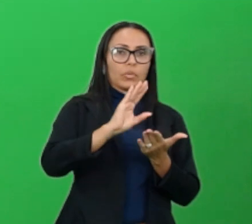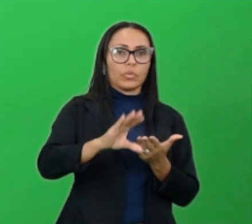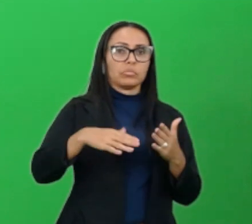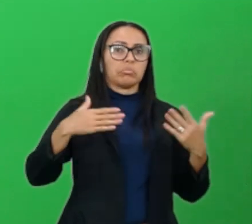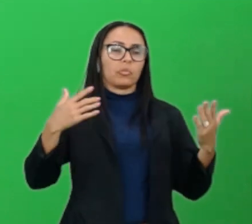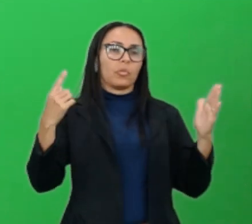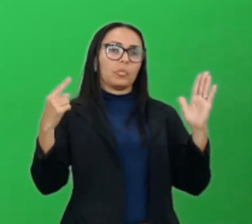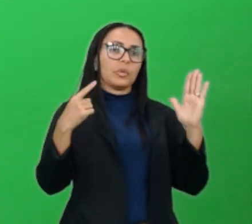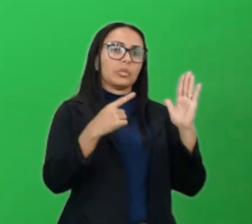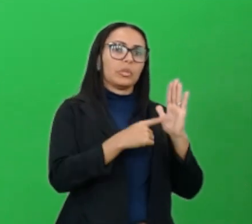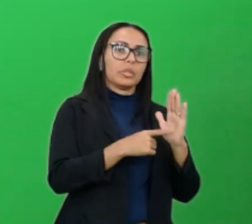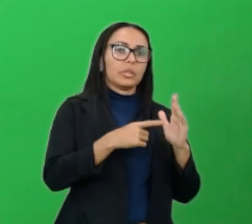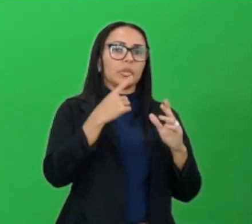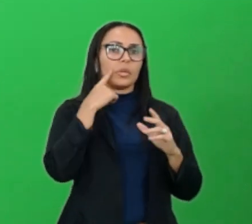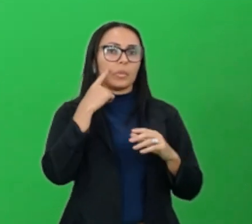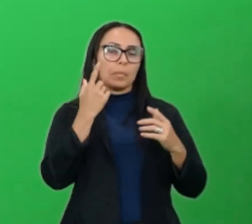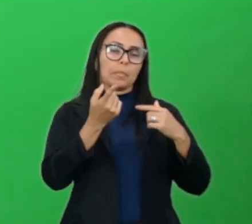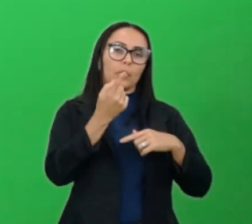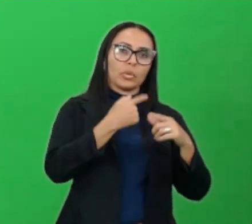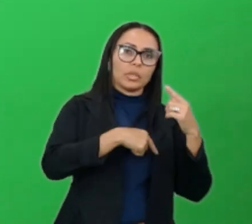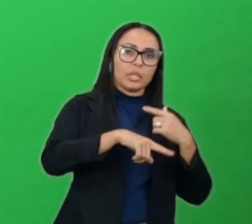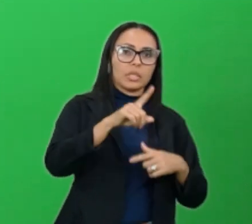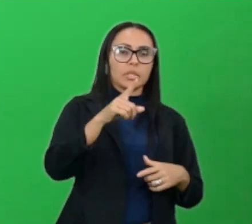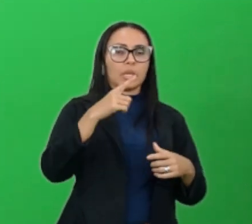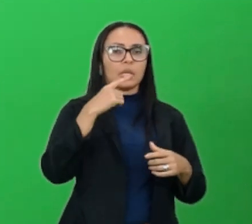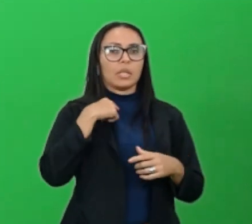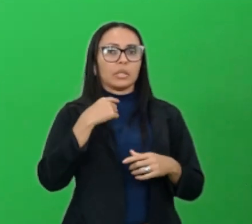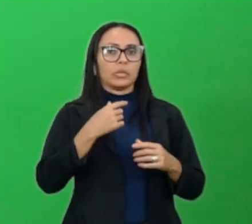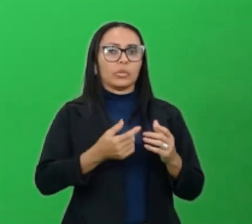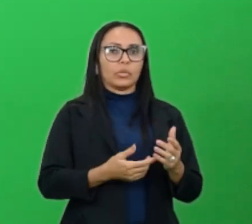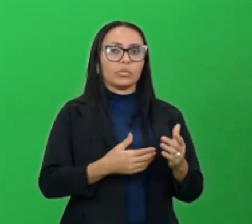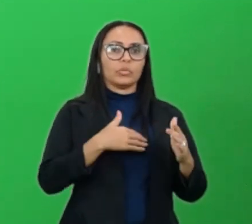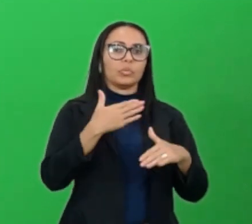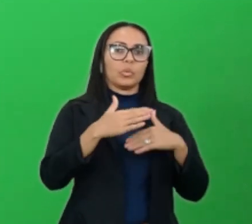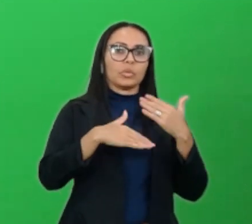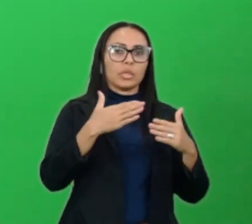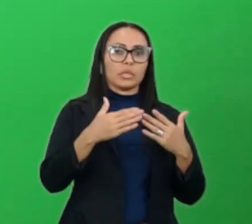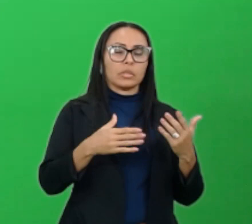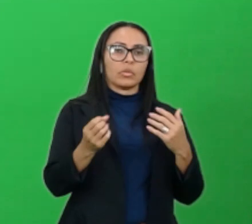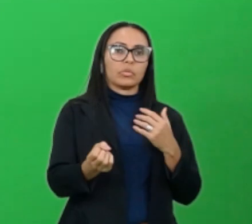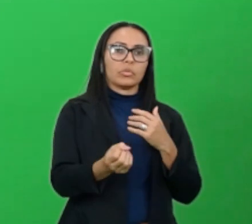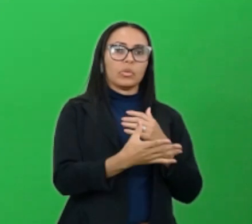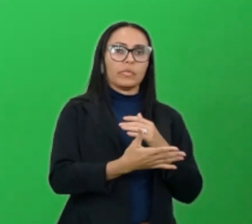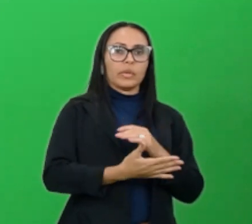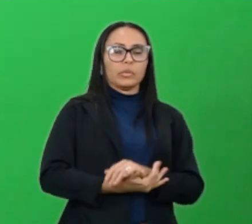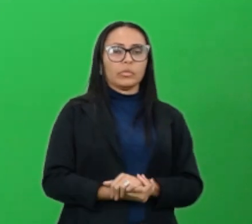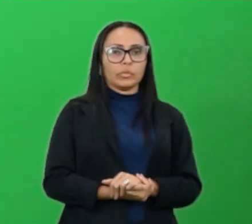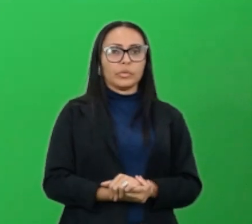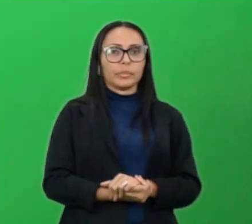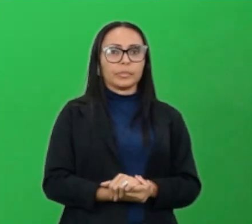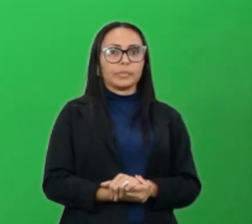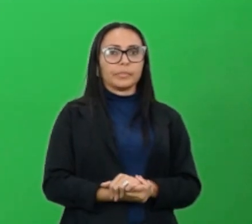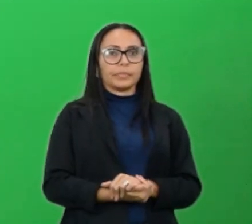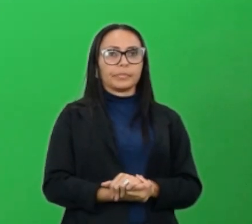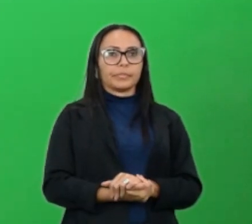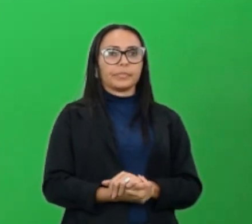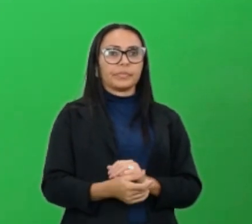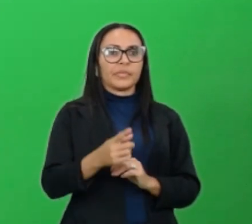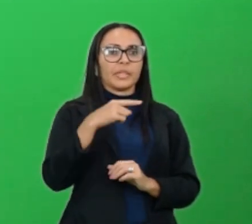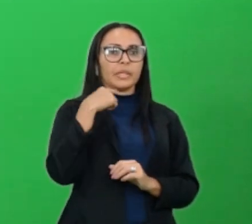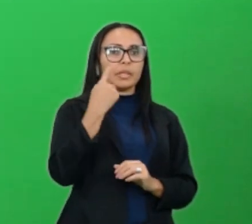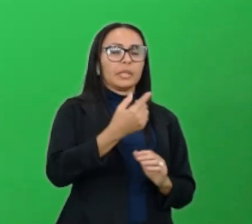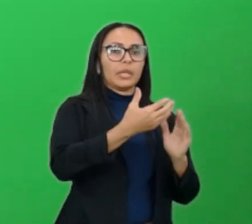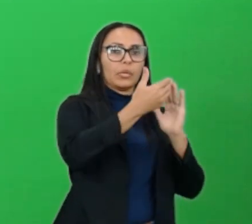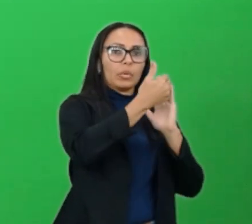a produtividade na criação de produtos, processos e negócios inovadores. E aí a gente tem uma lista aí